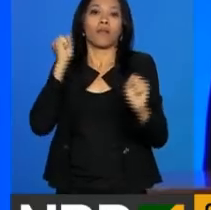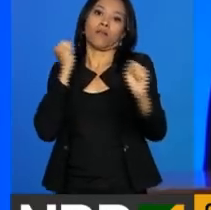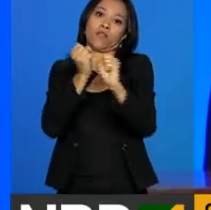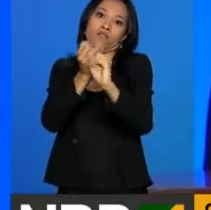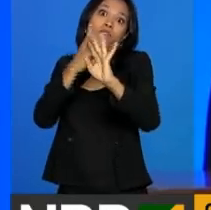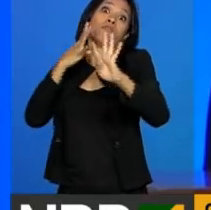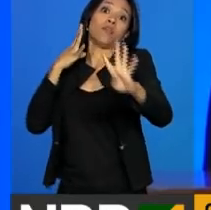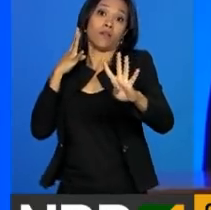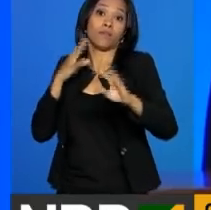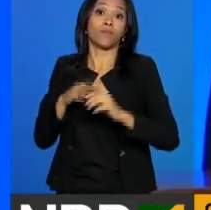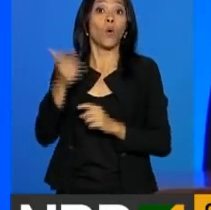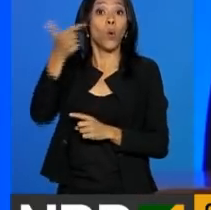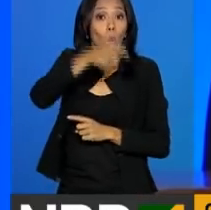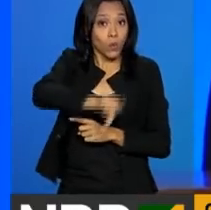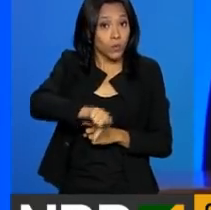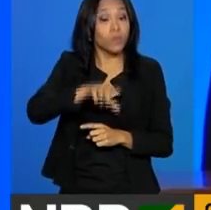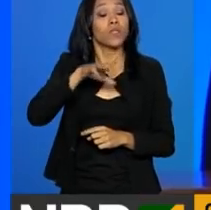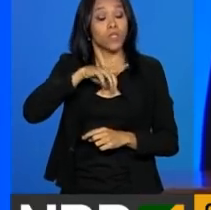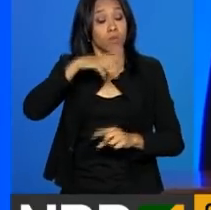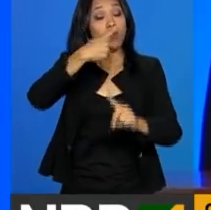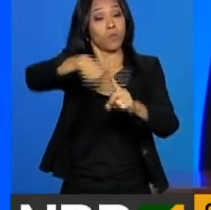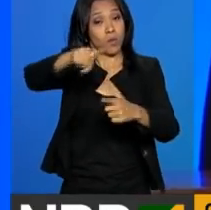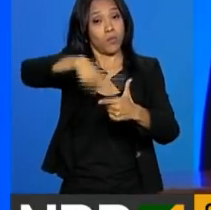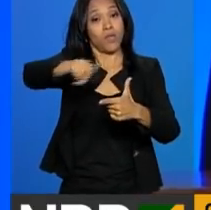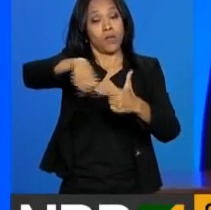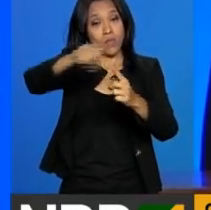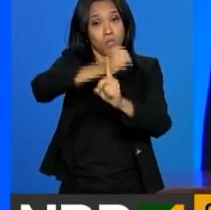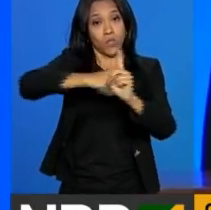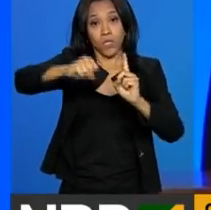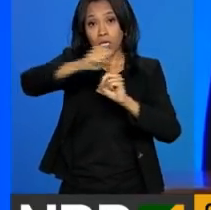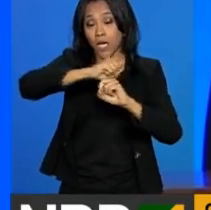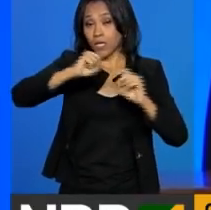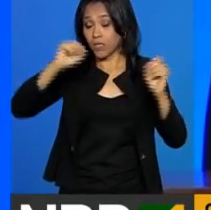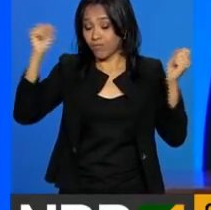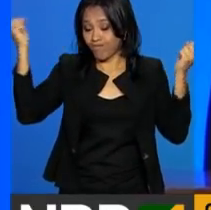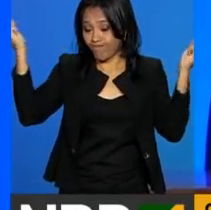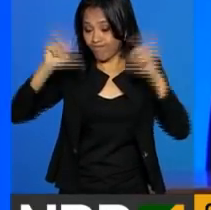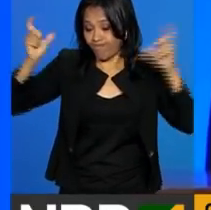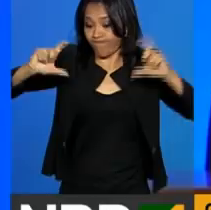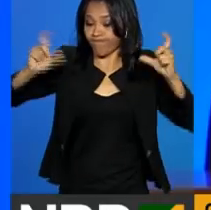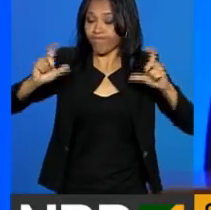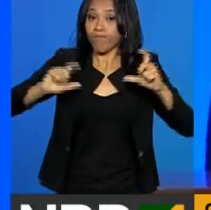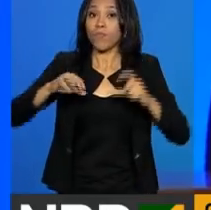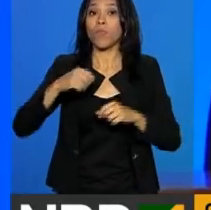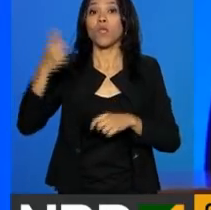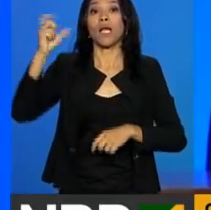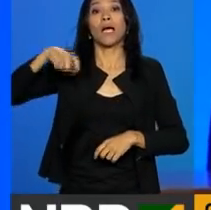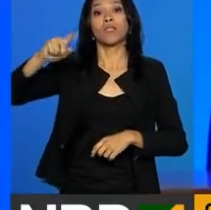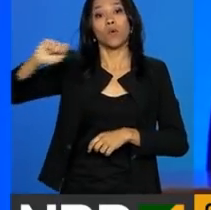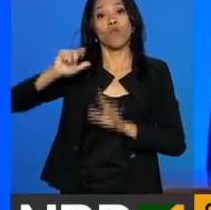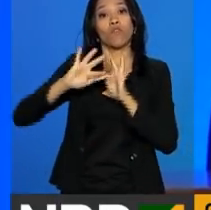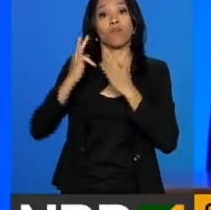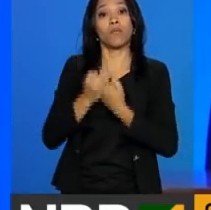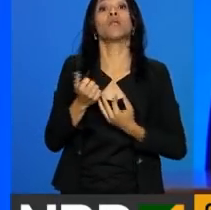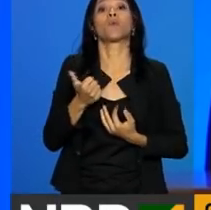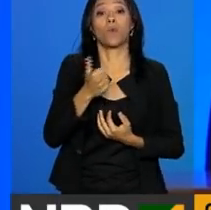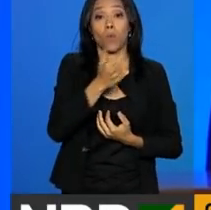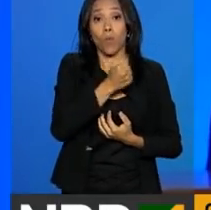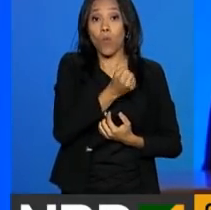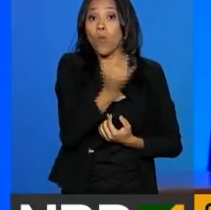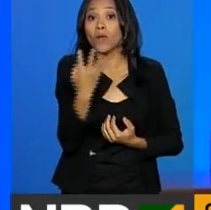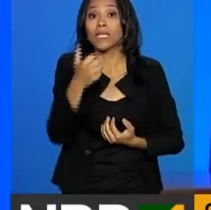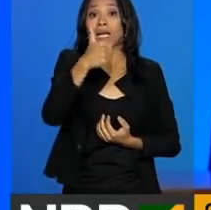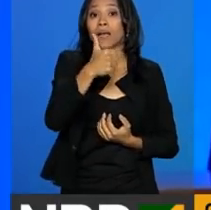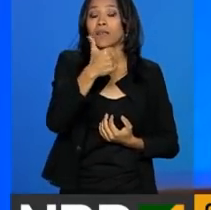é nós temos problemas sociais gravíssimos o chamado bolsa família atinge 14 milhões de pessoas